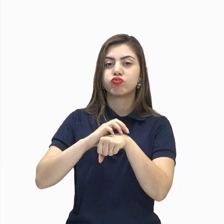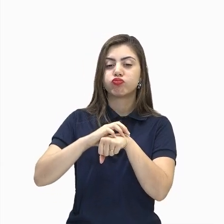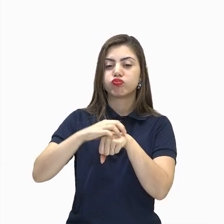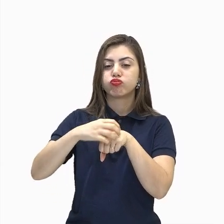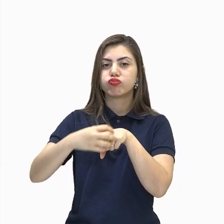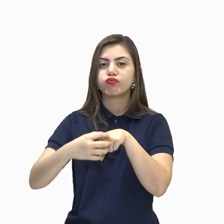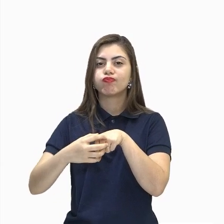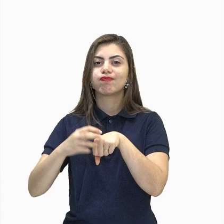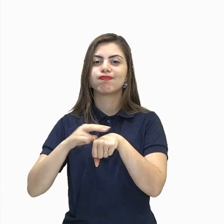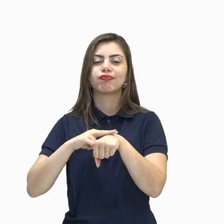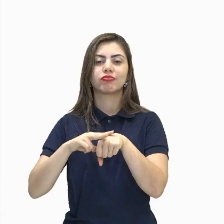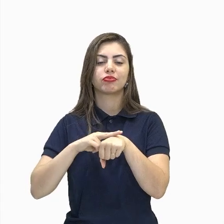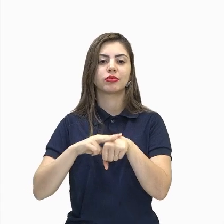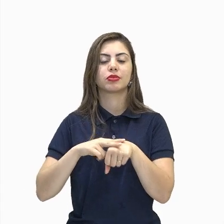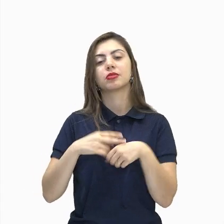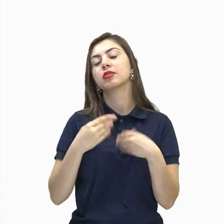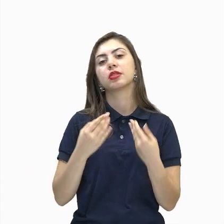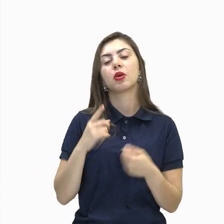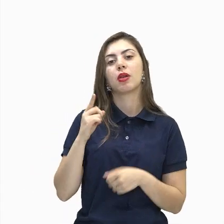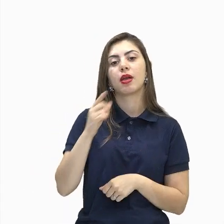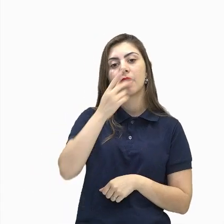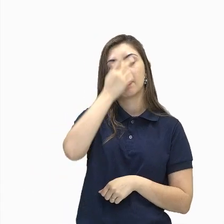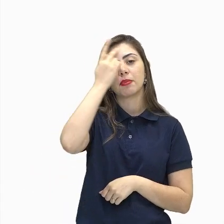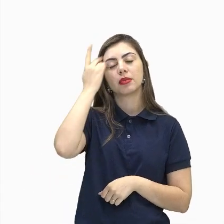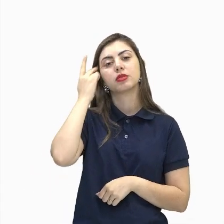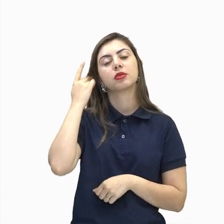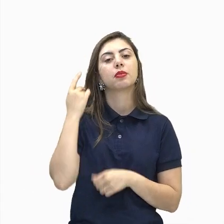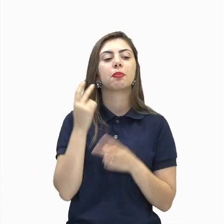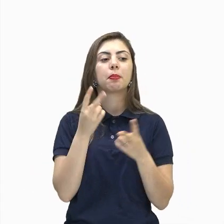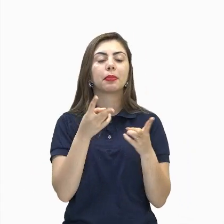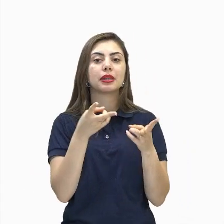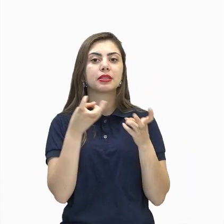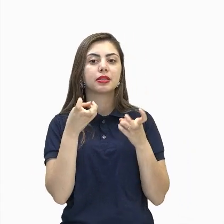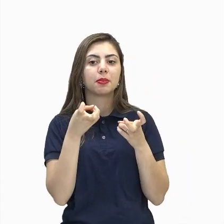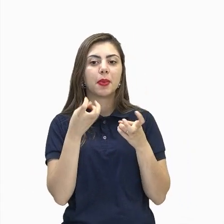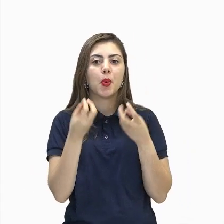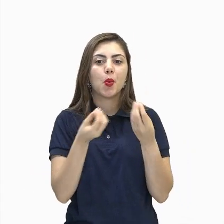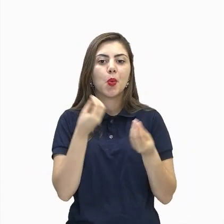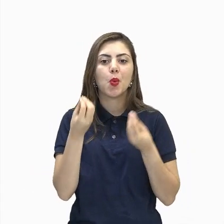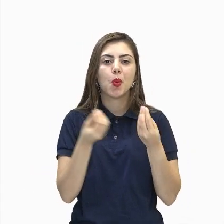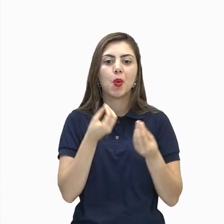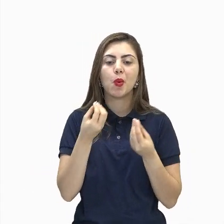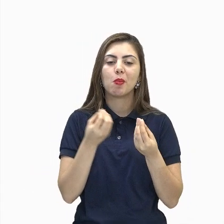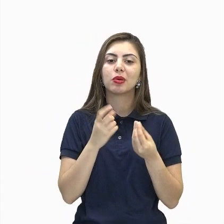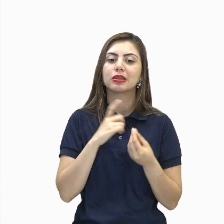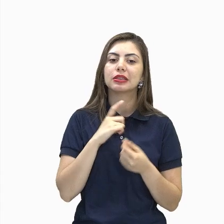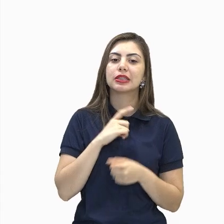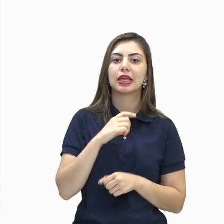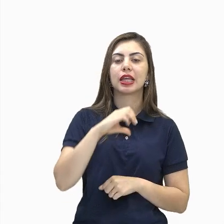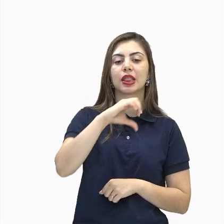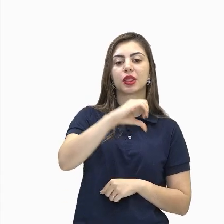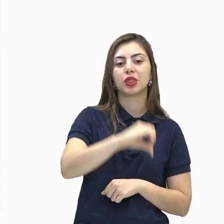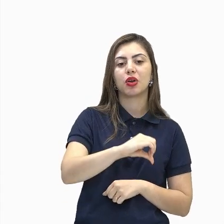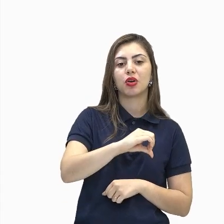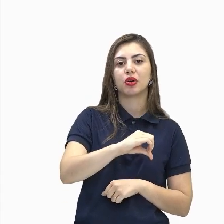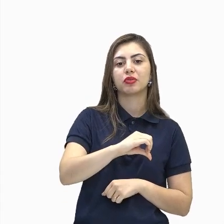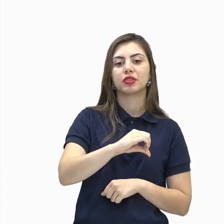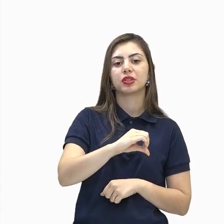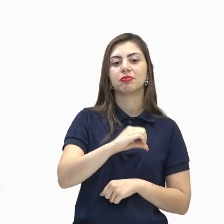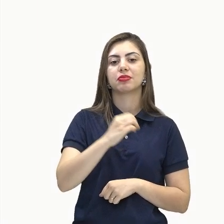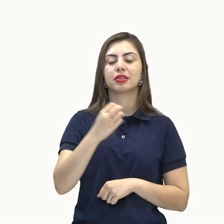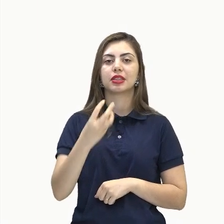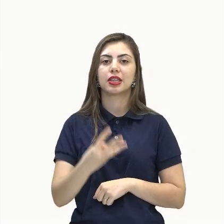rugosa. Então, ele percebeu nessa geração F2 a proporção 9 para 3